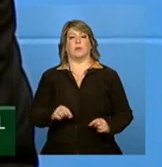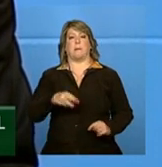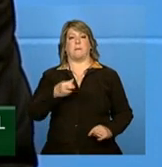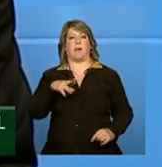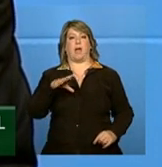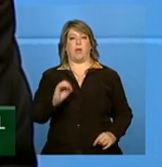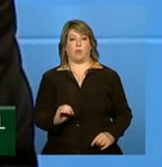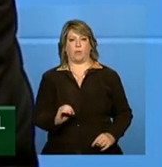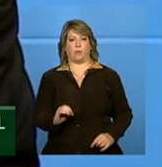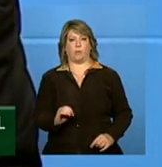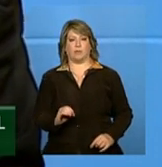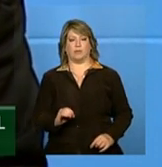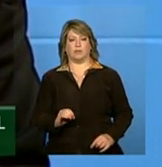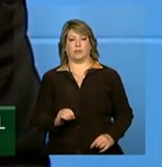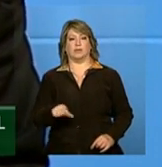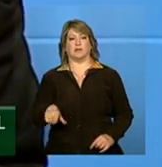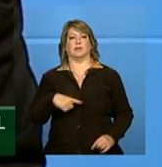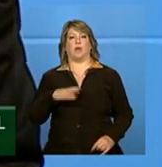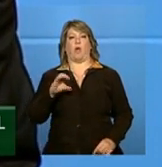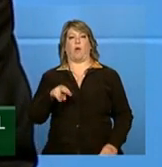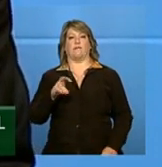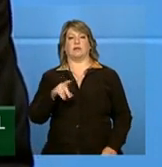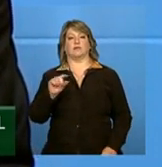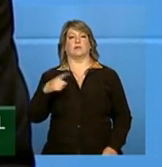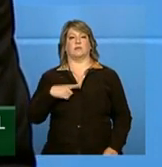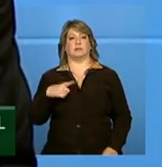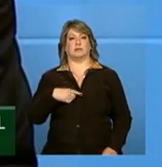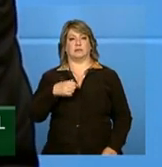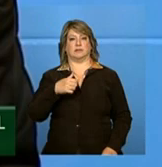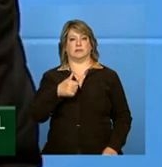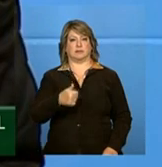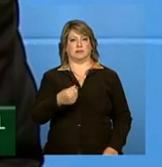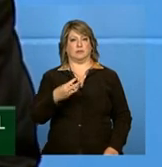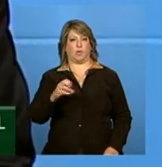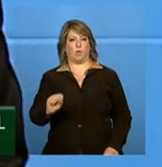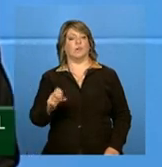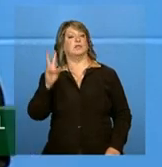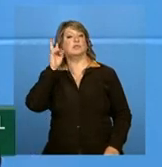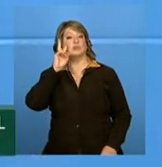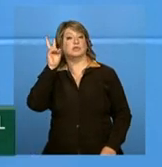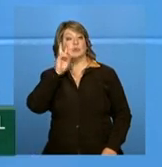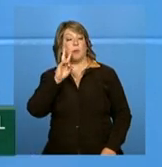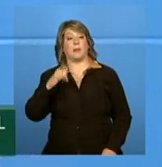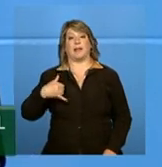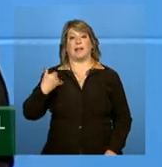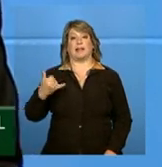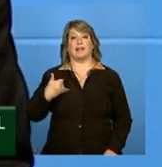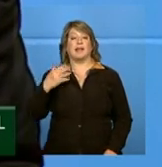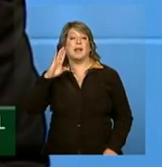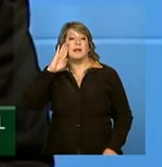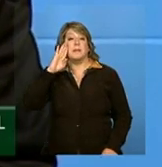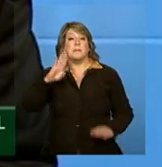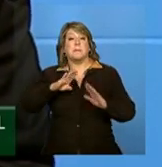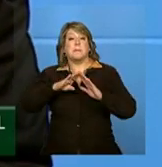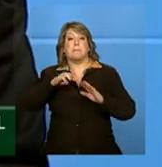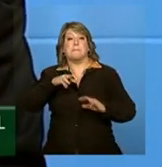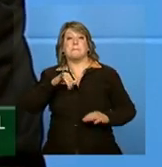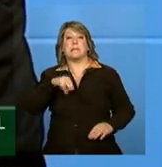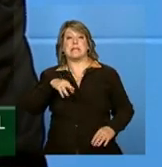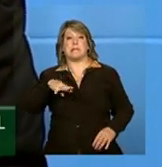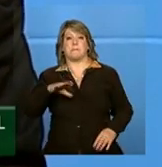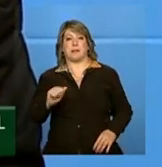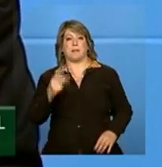marco da Convenção 138 sobre a idade mínima para o trabalho.